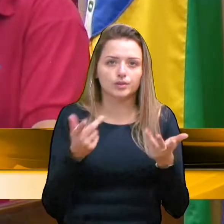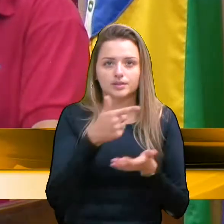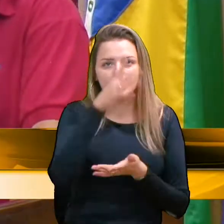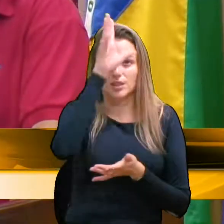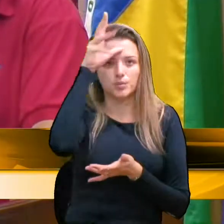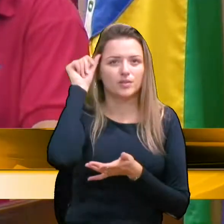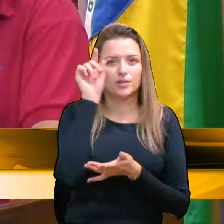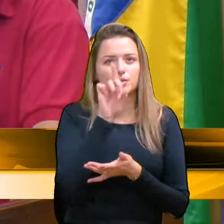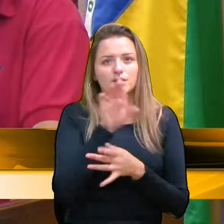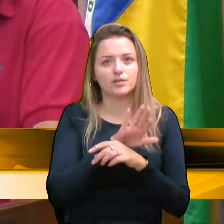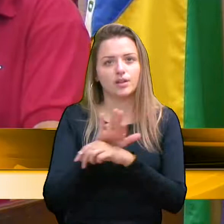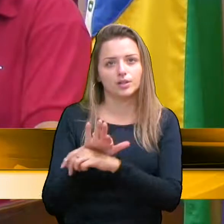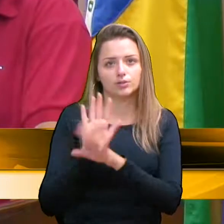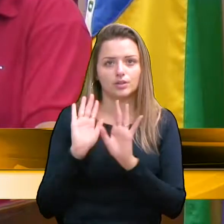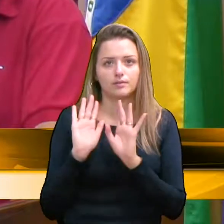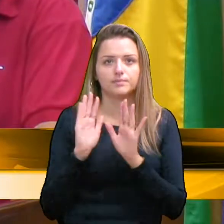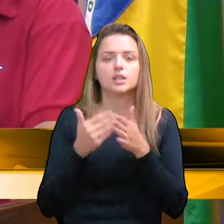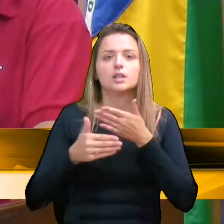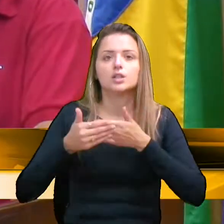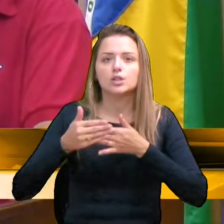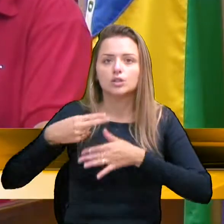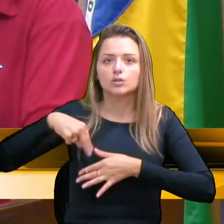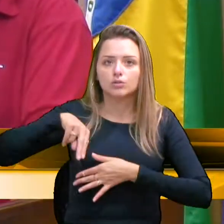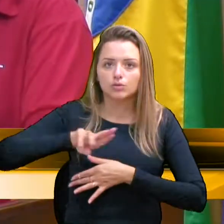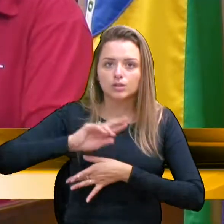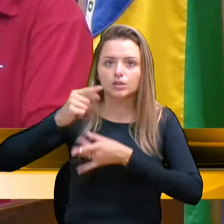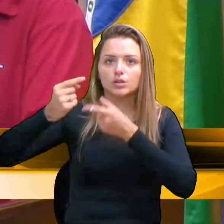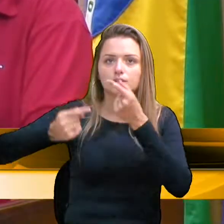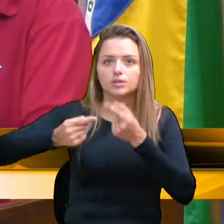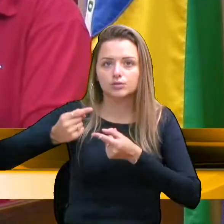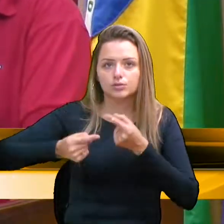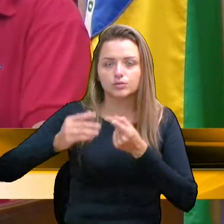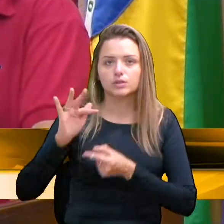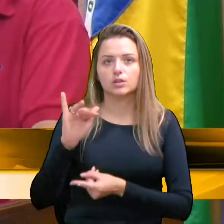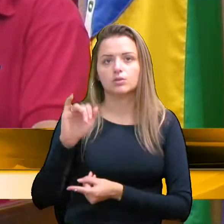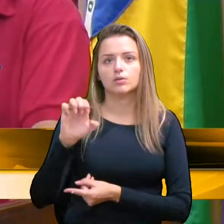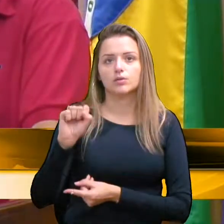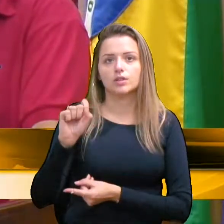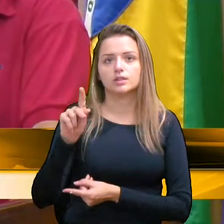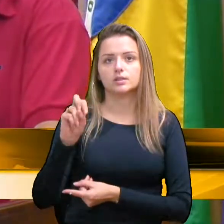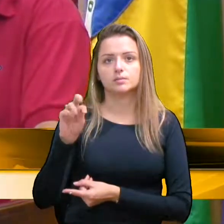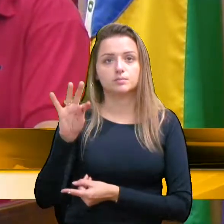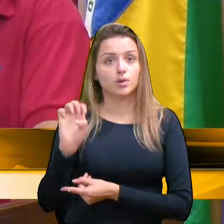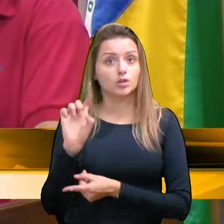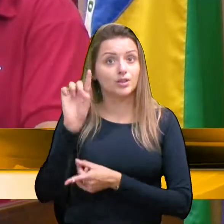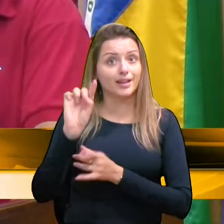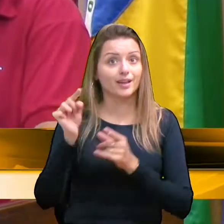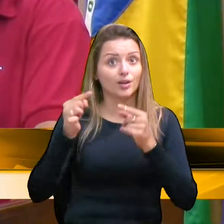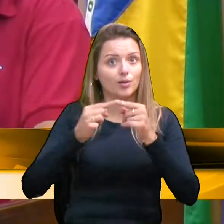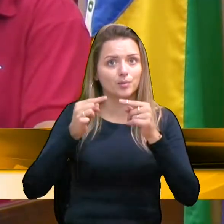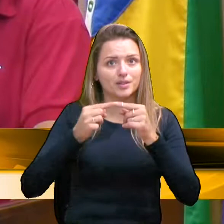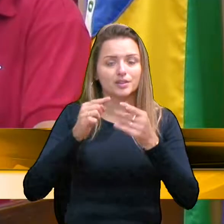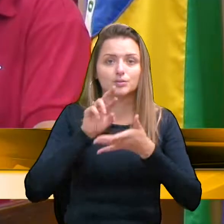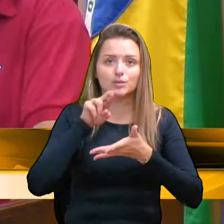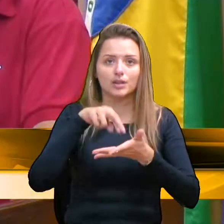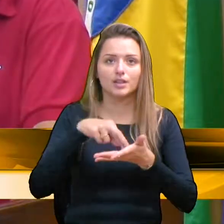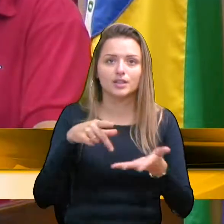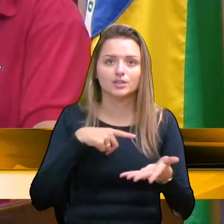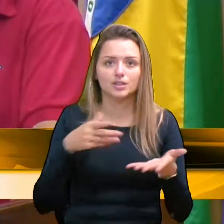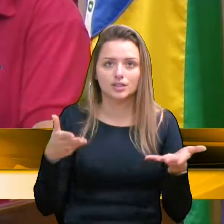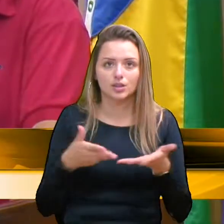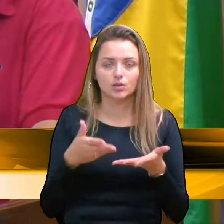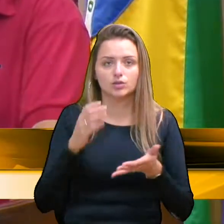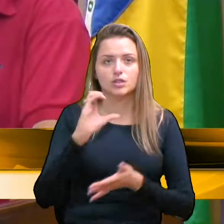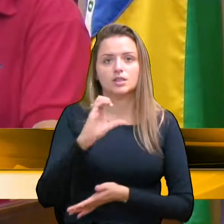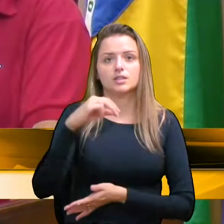tenha. Então, toda a nossa discussão quanto ao FIASPORT esse ano no fórum vai ser de acordo com a nossa realidade. O CMD